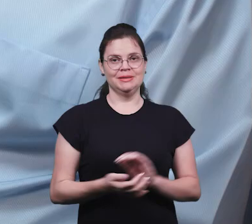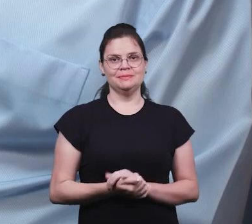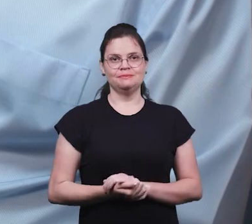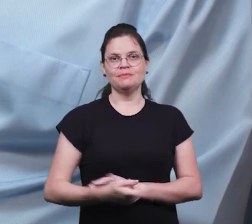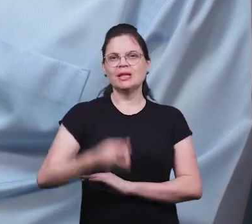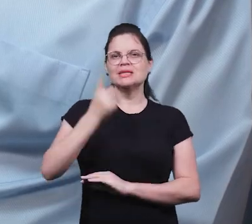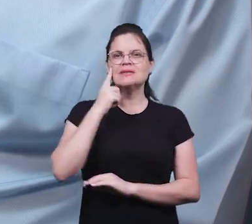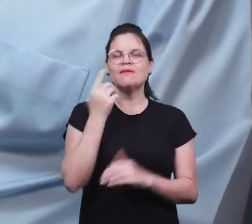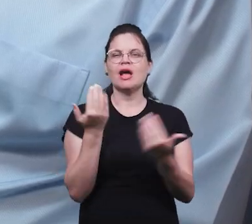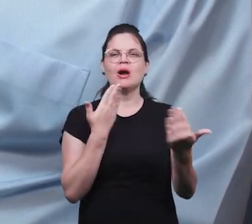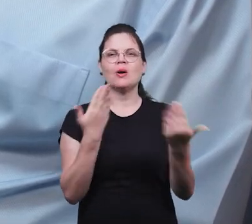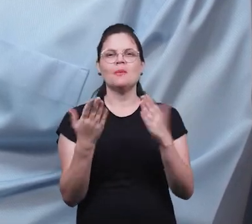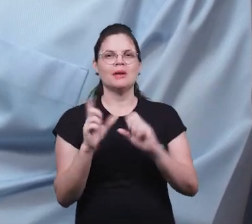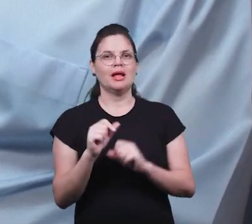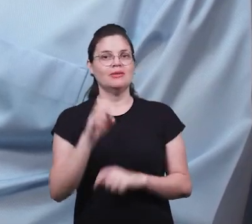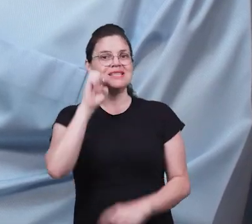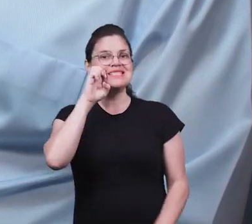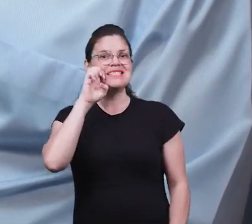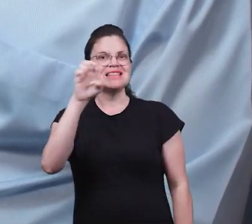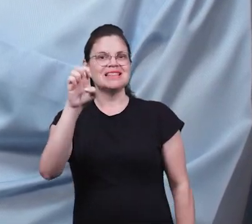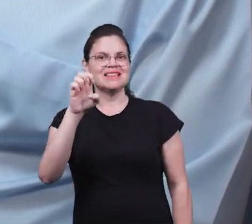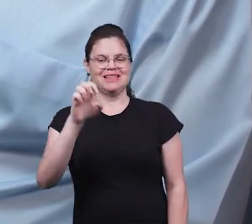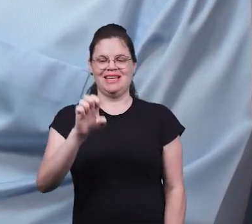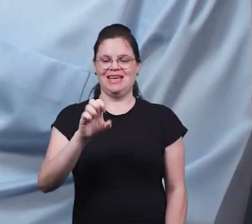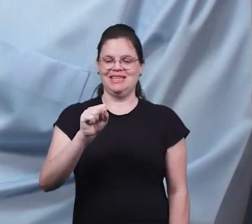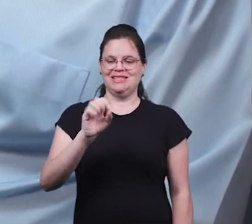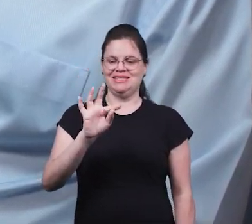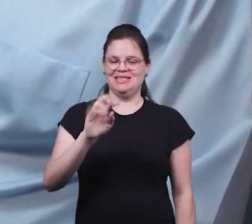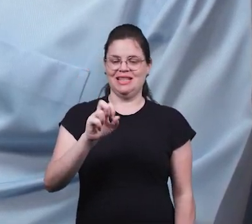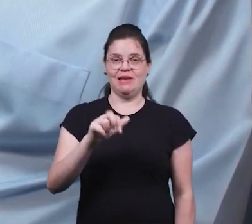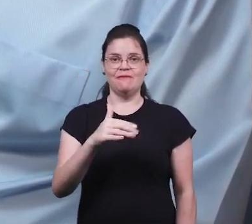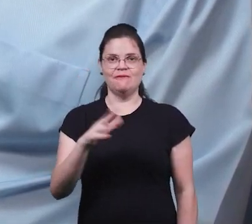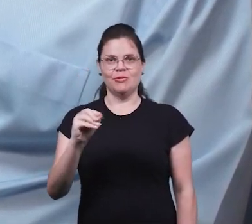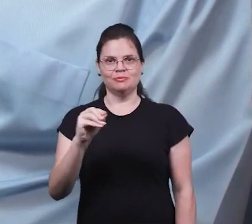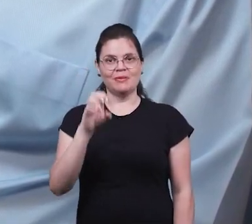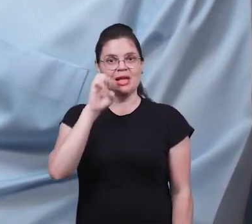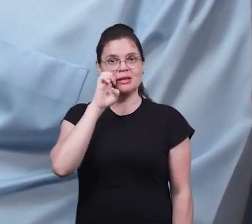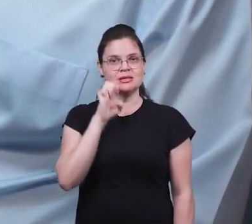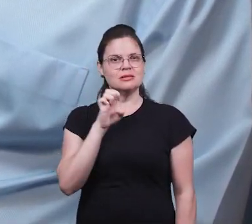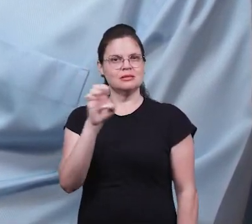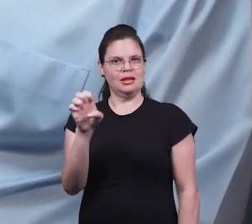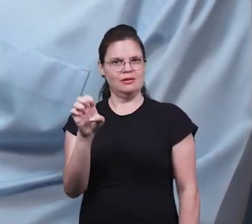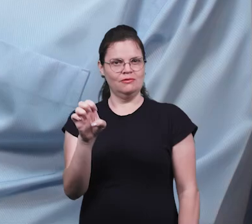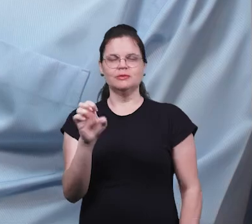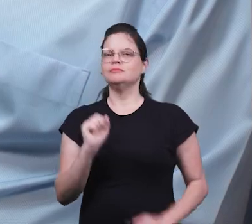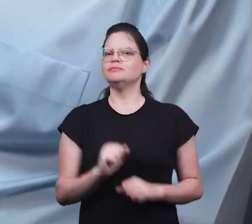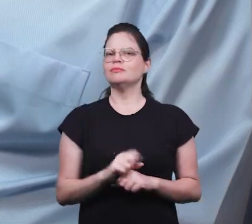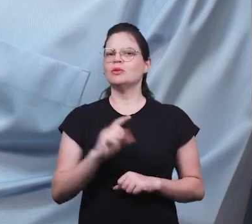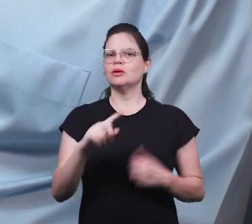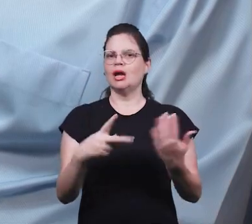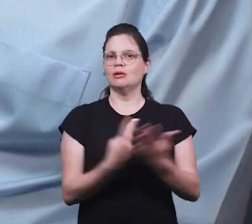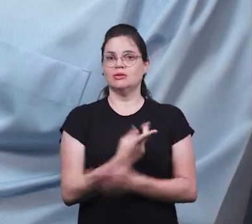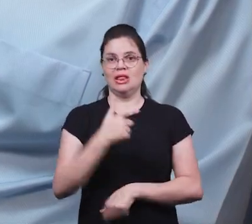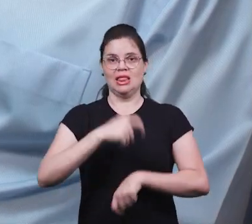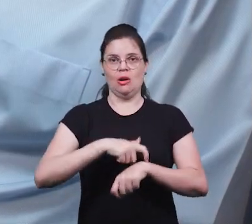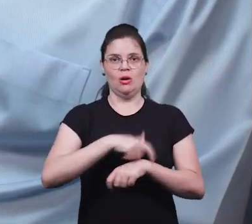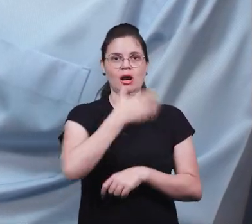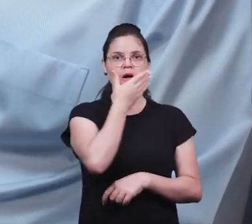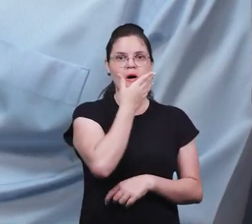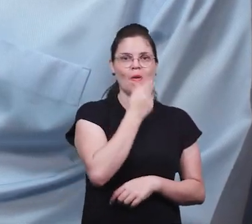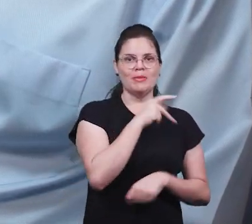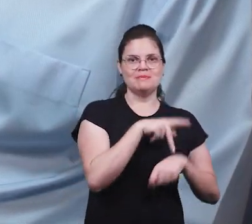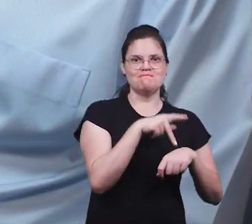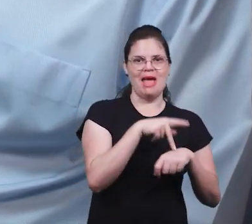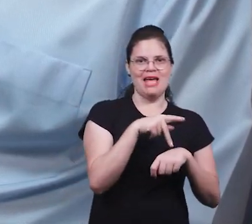essa janela aberta. Glória a Deus. Ele disse, eis que vejo os céus abertos e vejo ali a salvação de